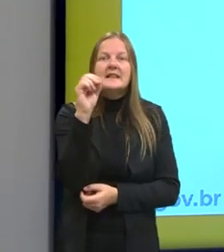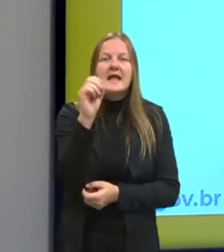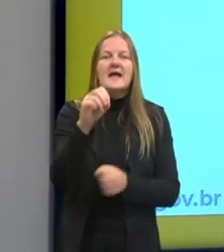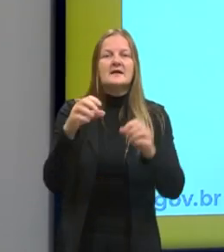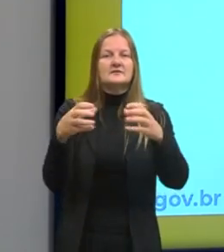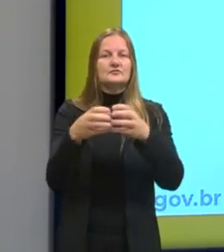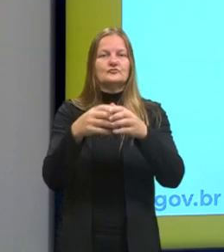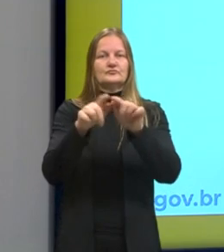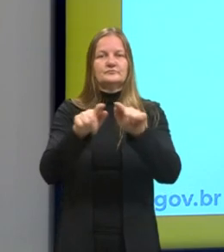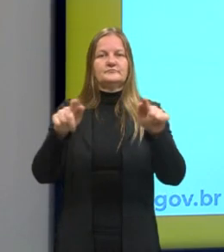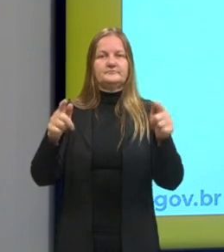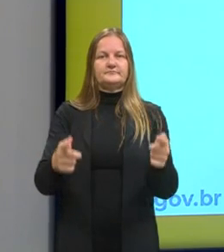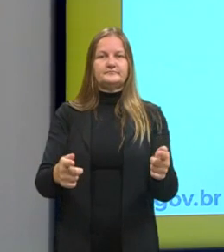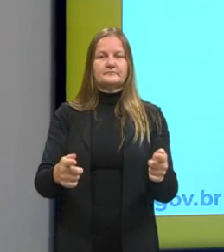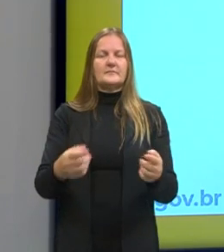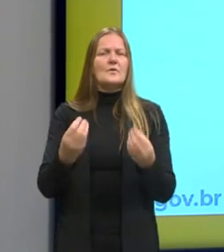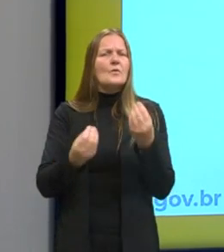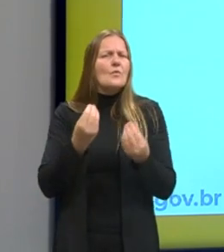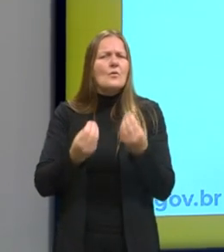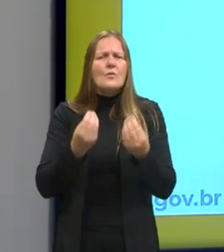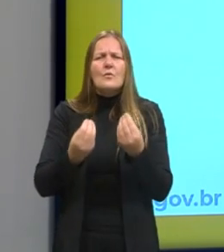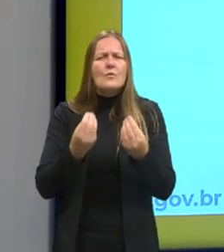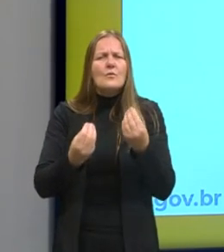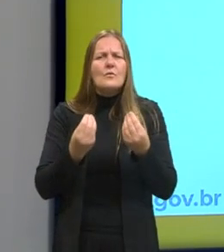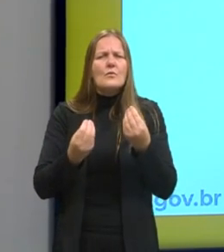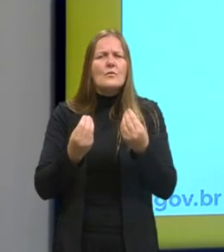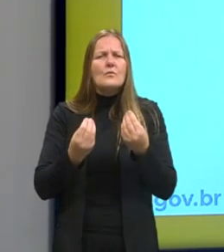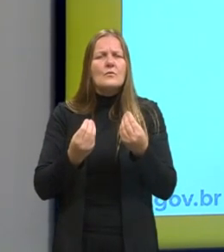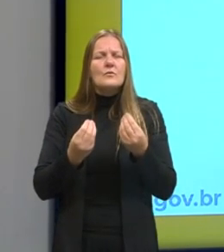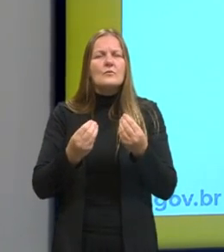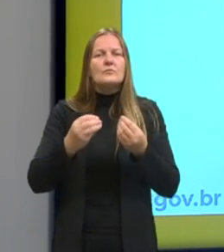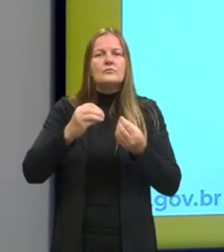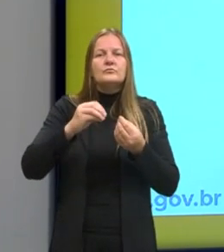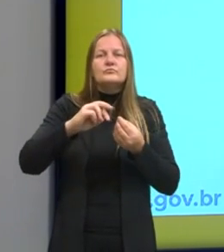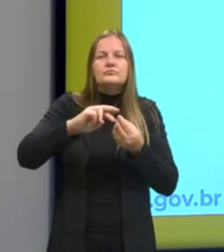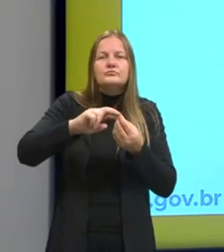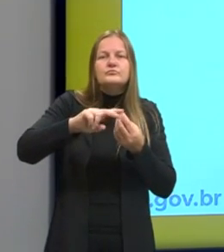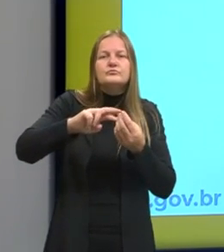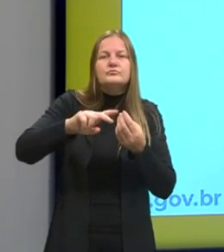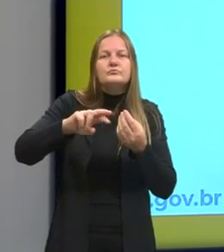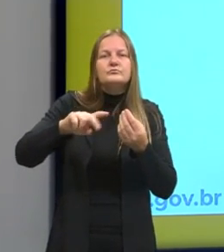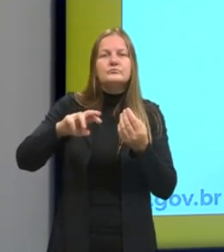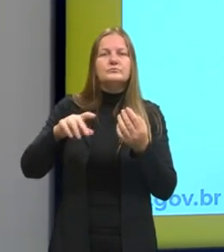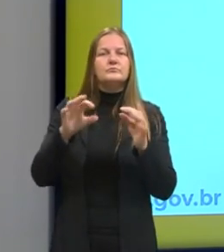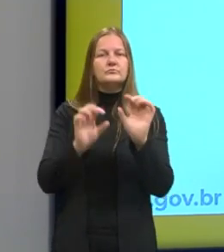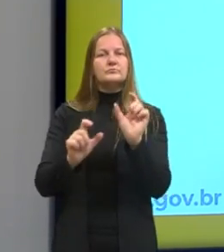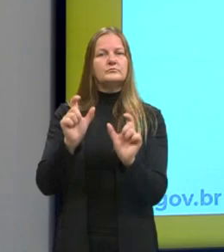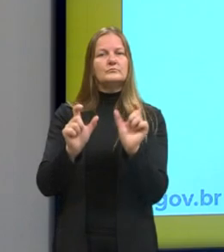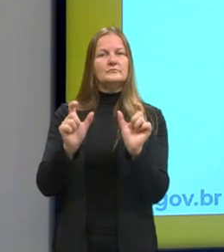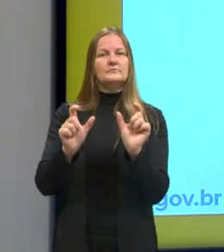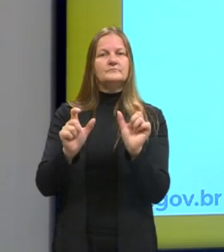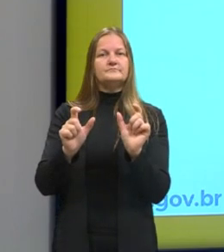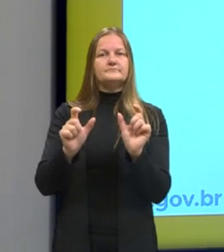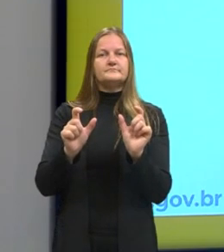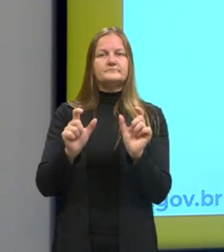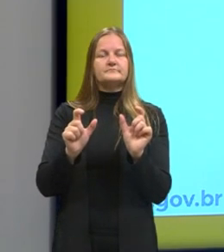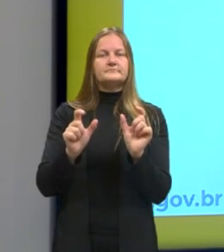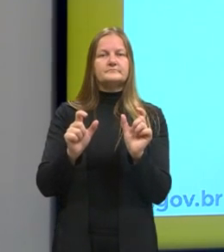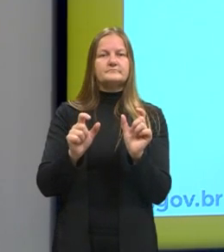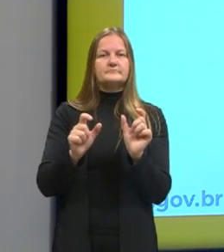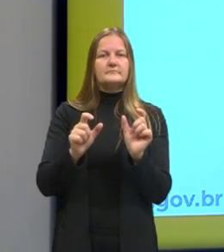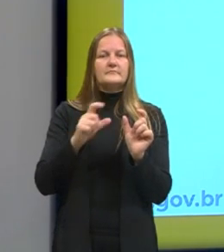gramaticais, mas como que a gente distribui as palavras nas diversas